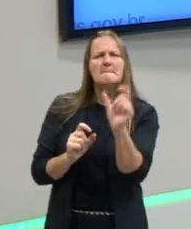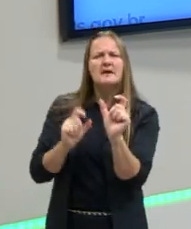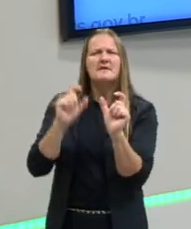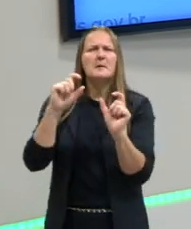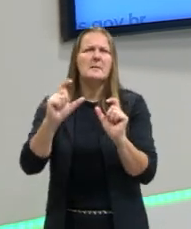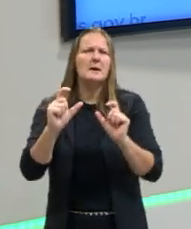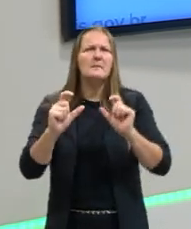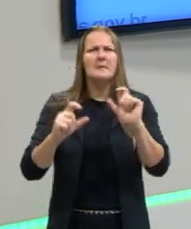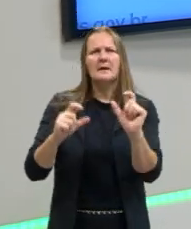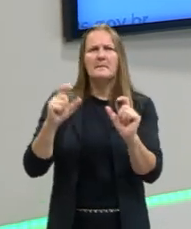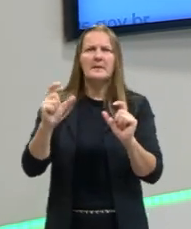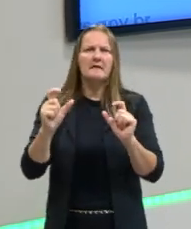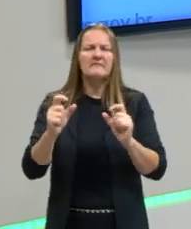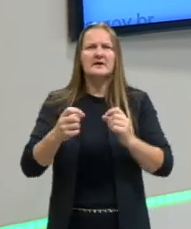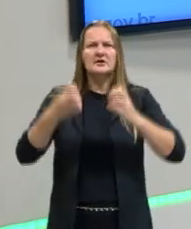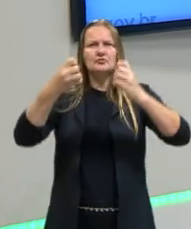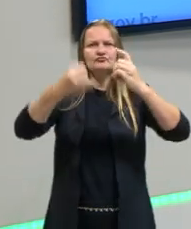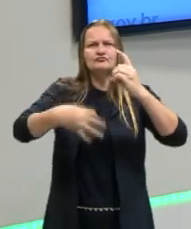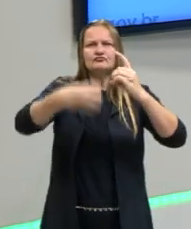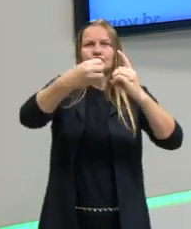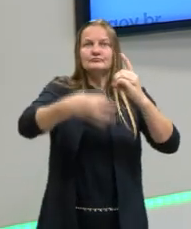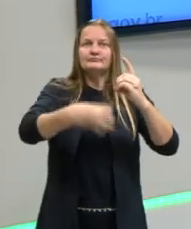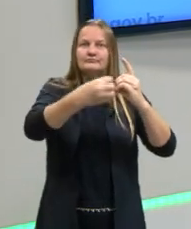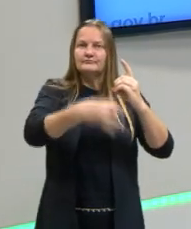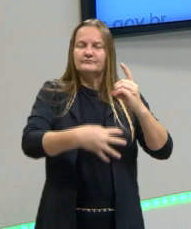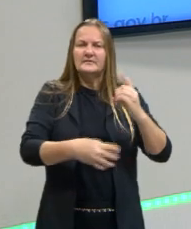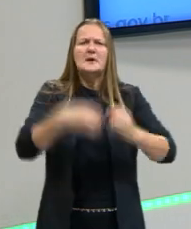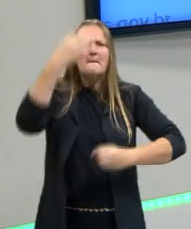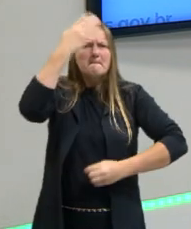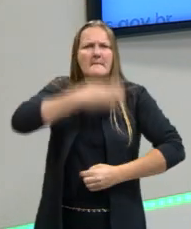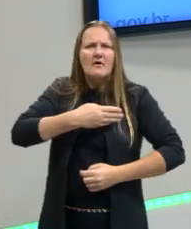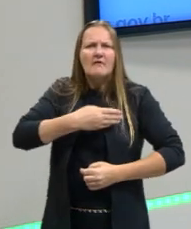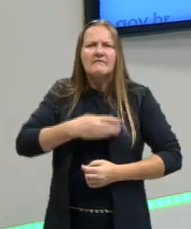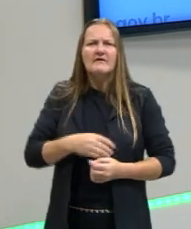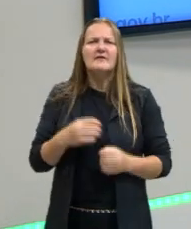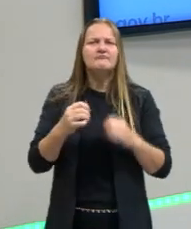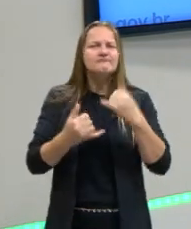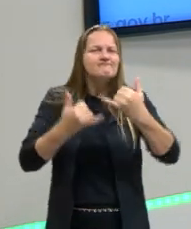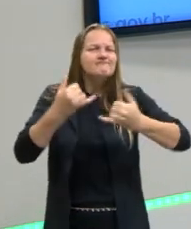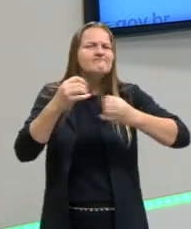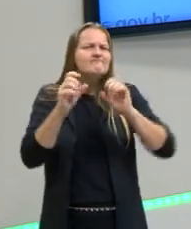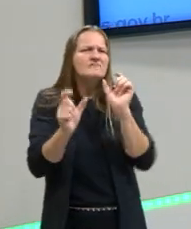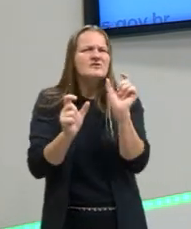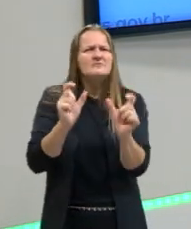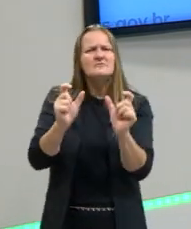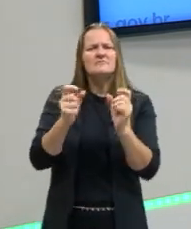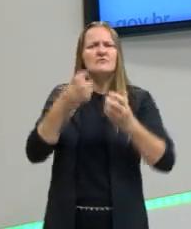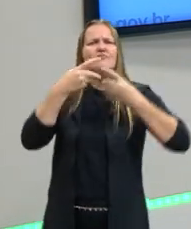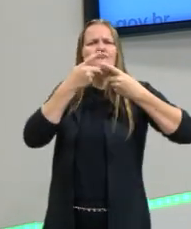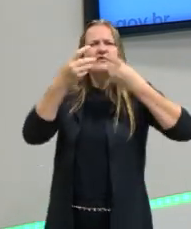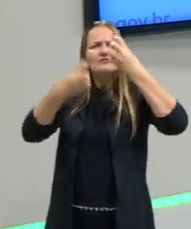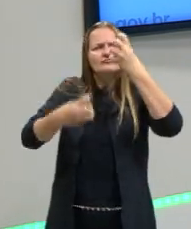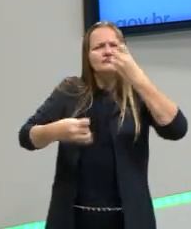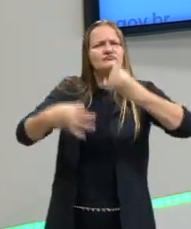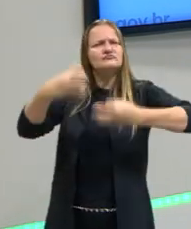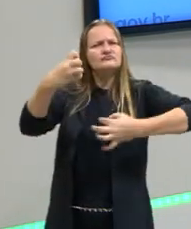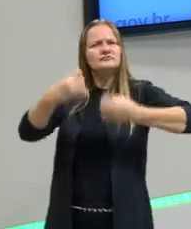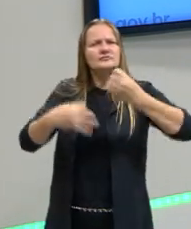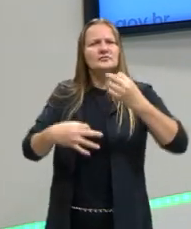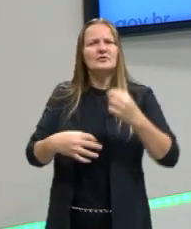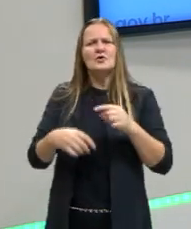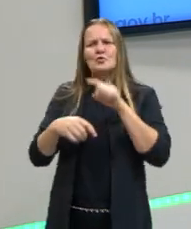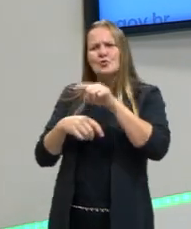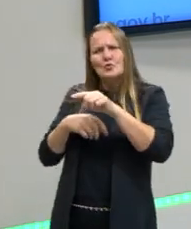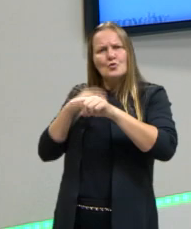palavras no final do discurso ele acaba Provando o jogo das palavras claro que o camarada é